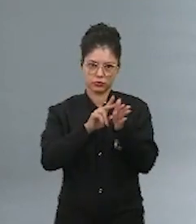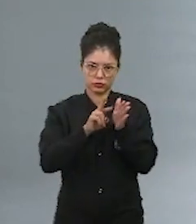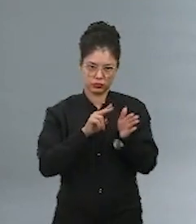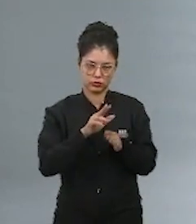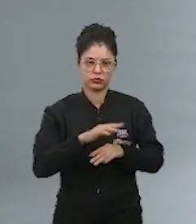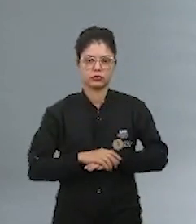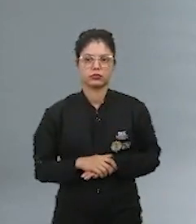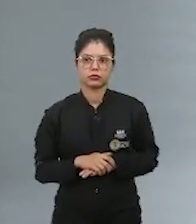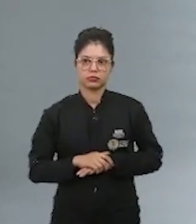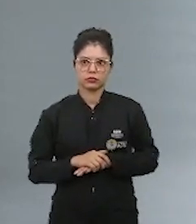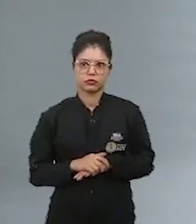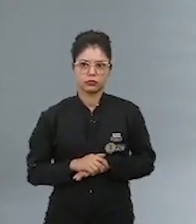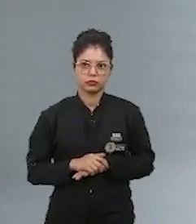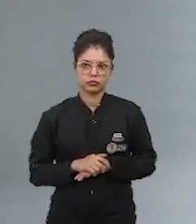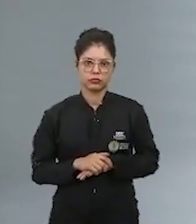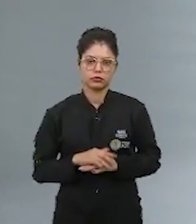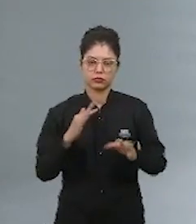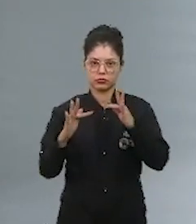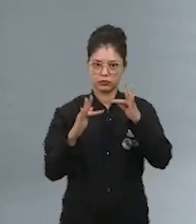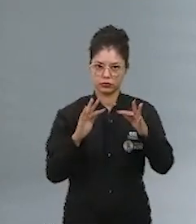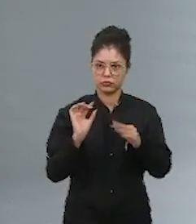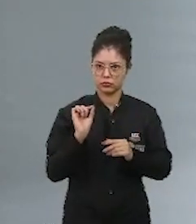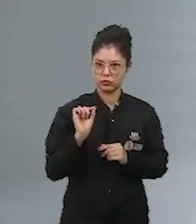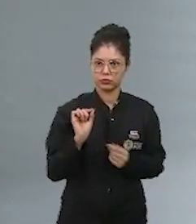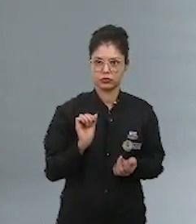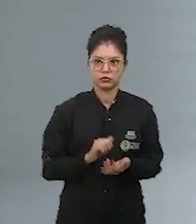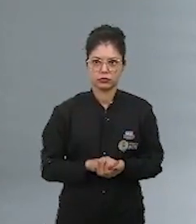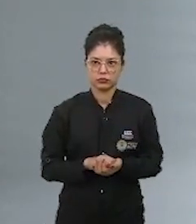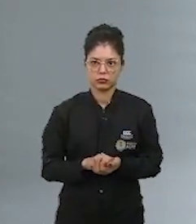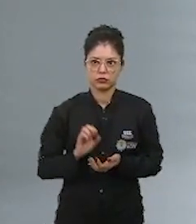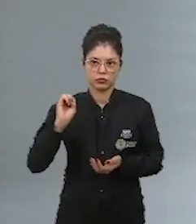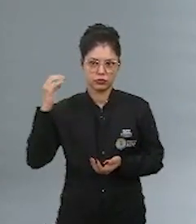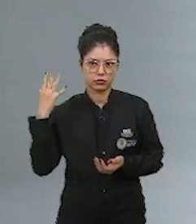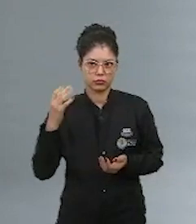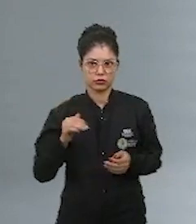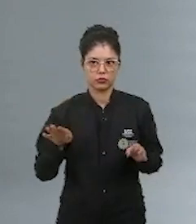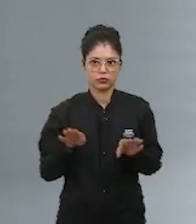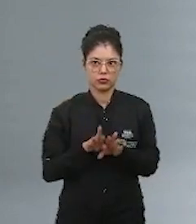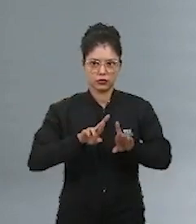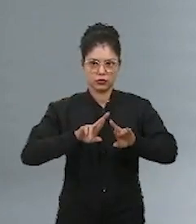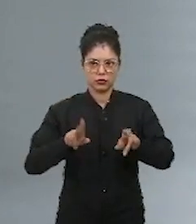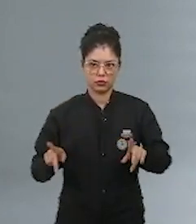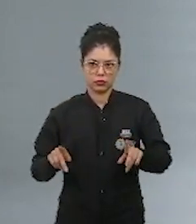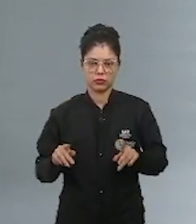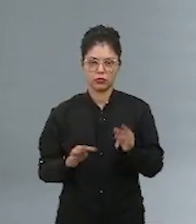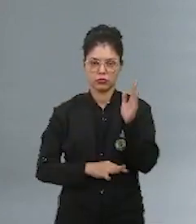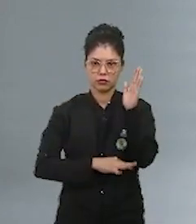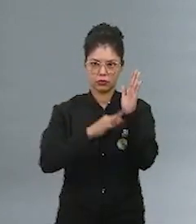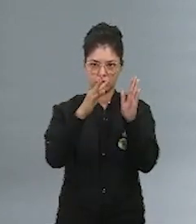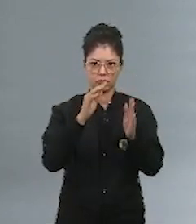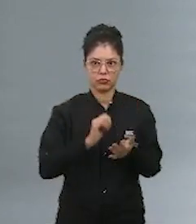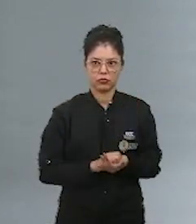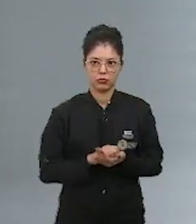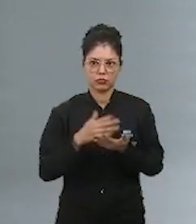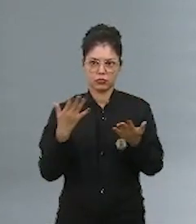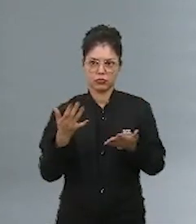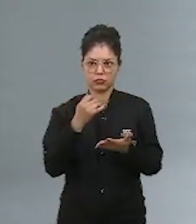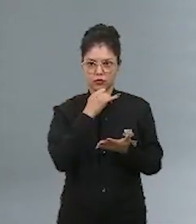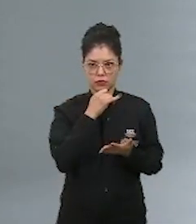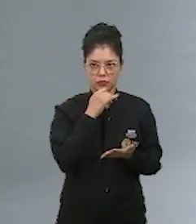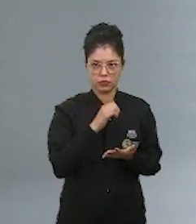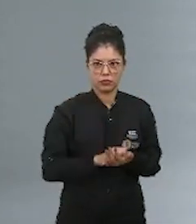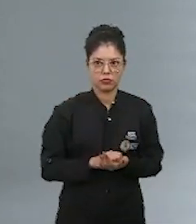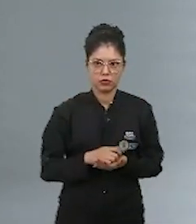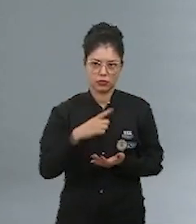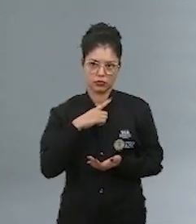biológico. O que é o intemperismo físico? É o intemperismo causado por conta de diferentes temperaturas. Então, por exemplo,